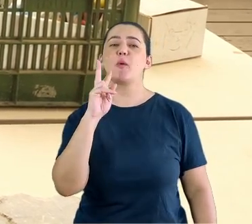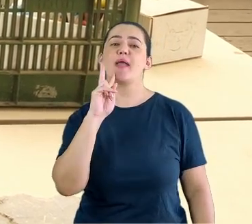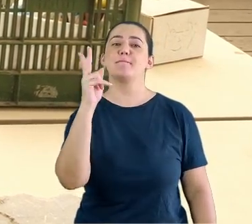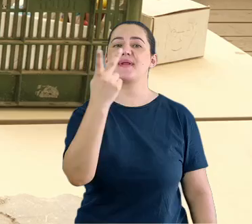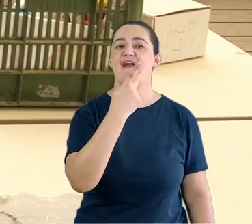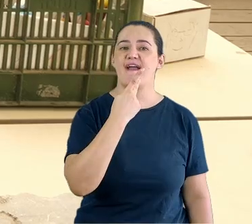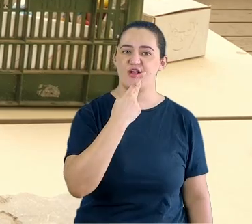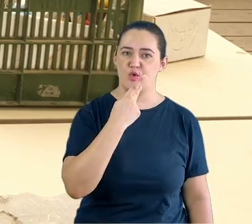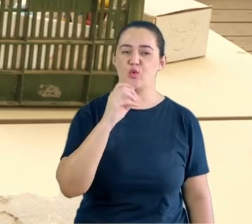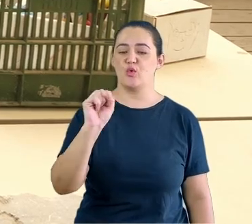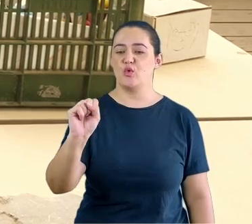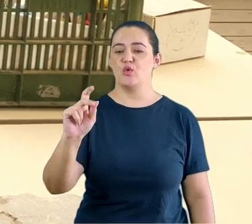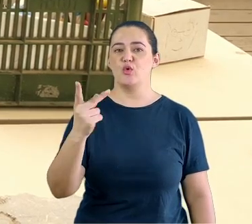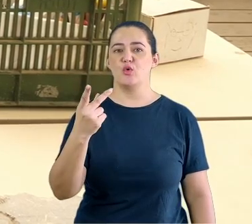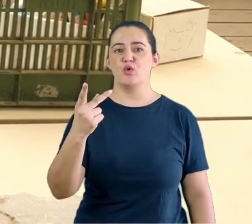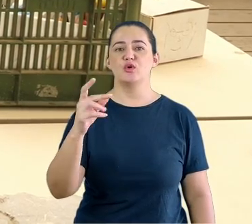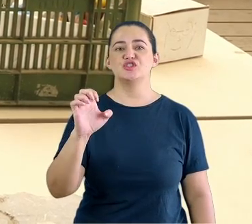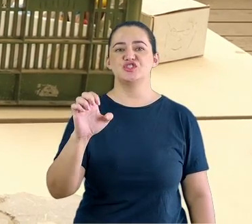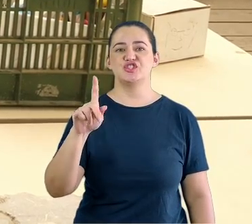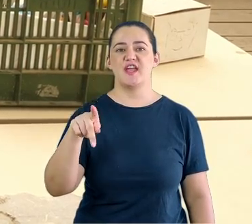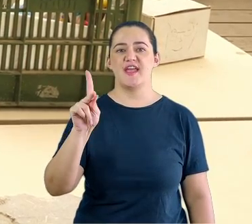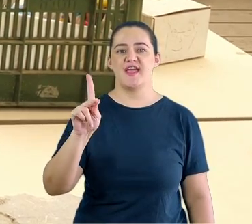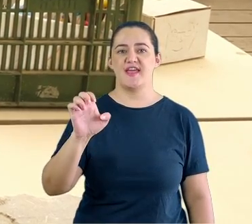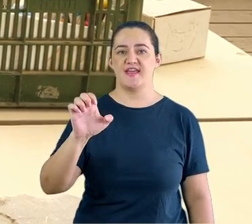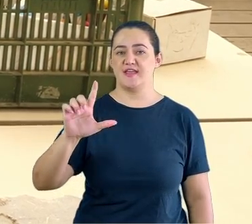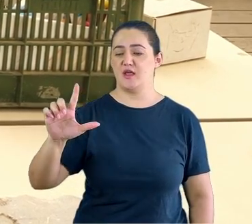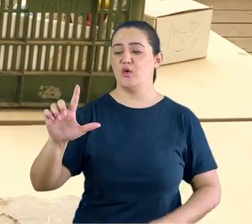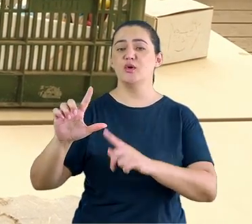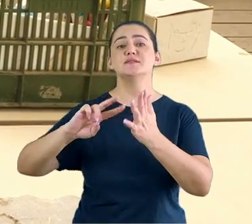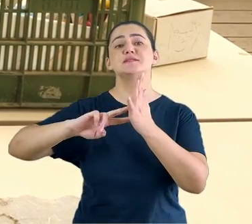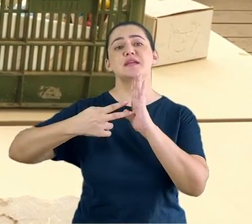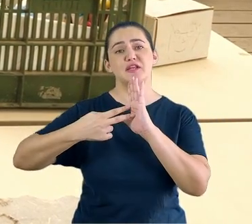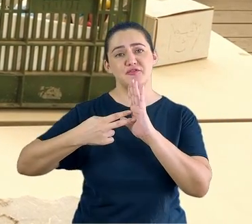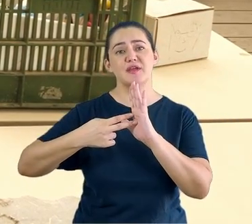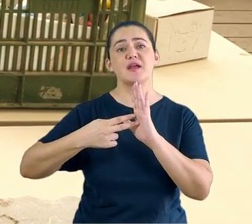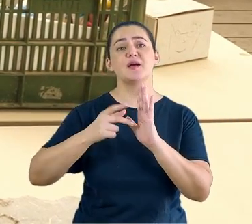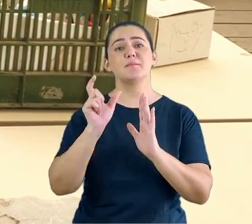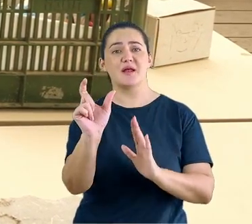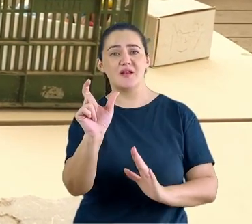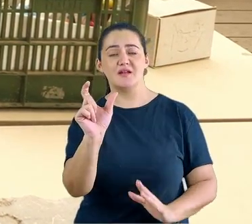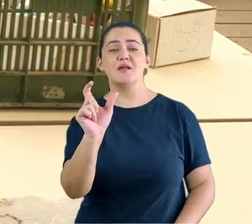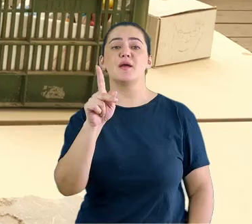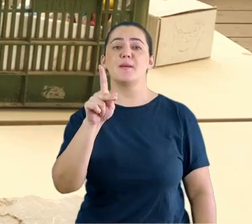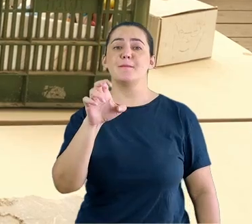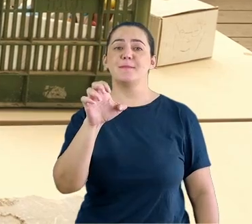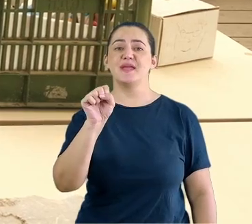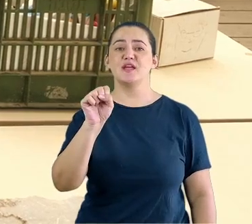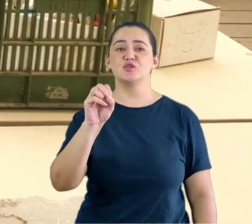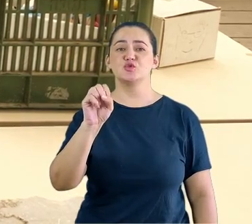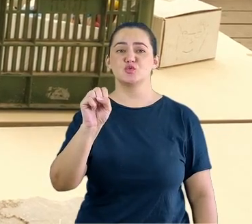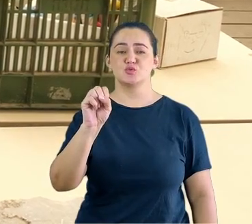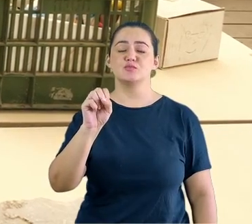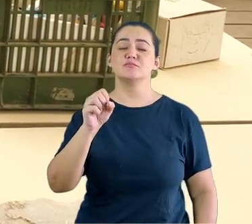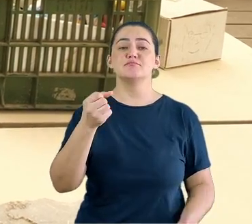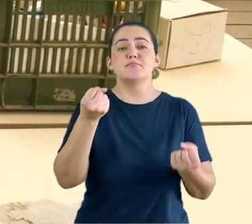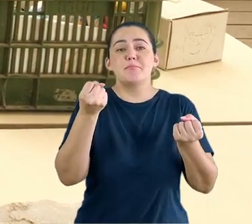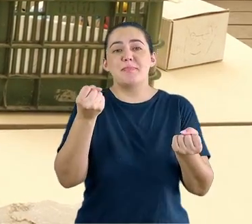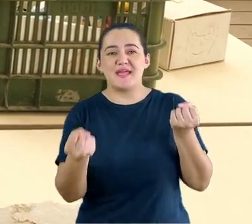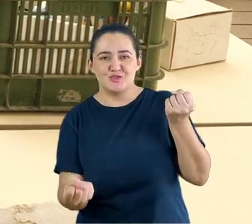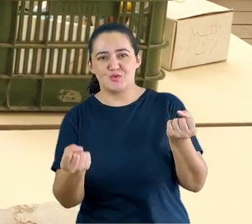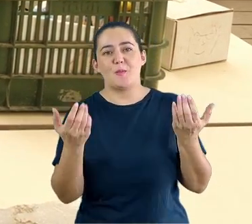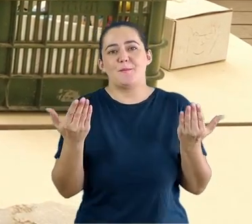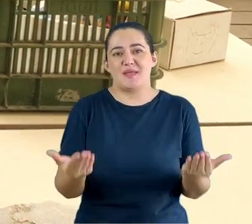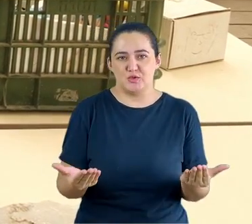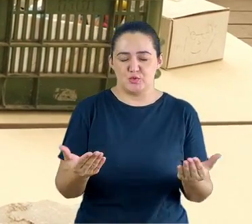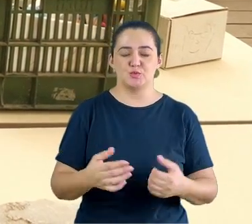na Bíblia Sagrada como sendo o shekel do templo, porque realmente shekel significa peso, exatamente assim, simples,